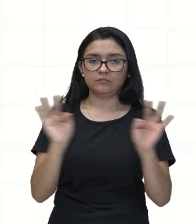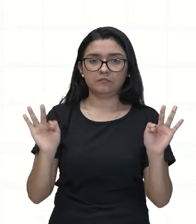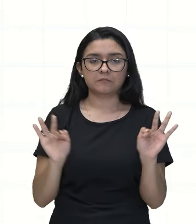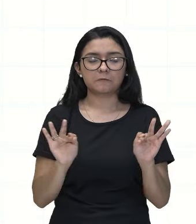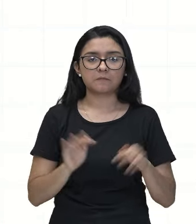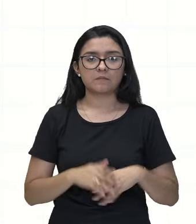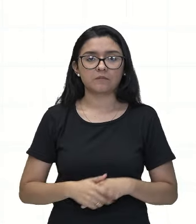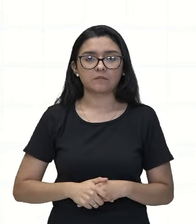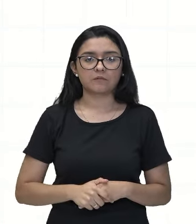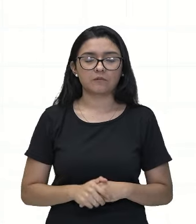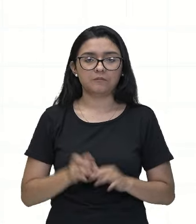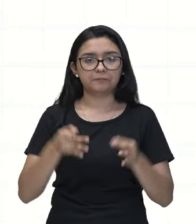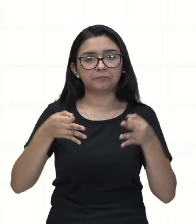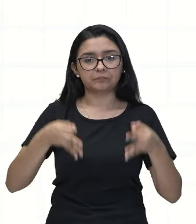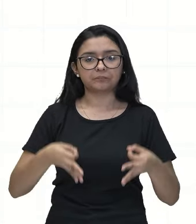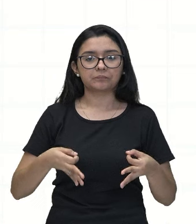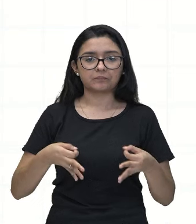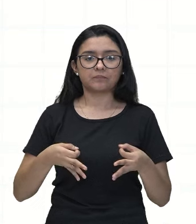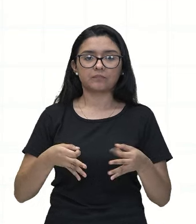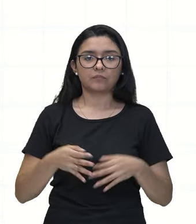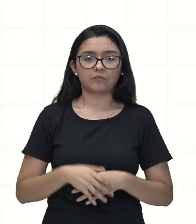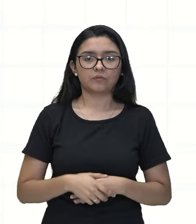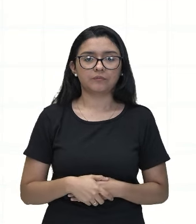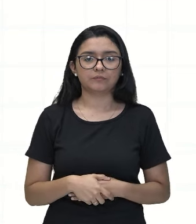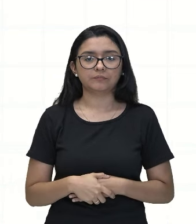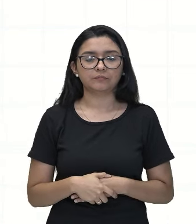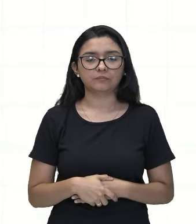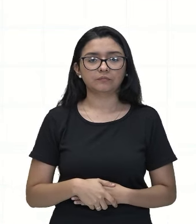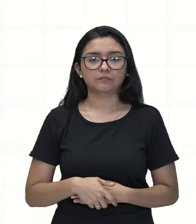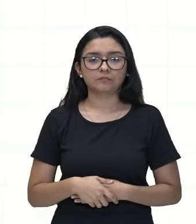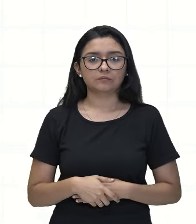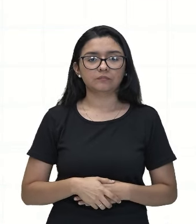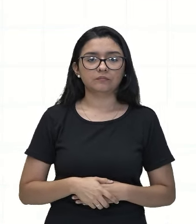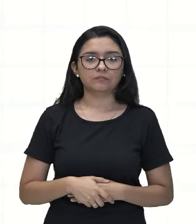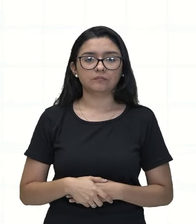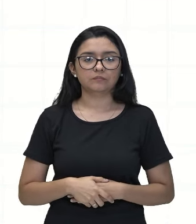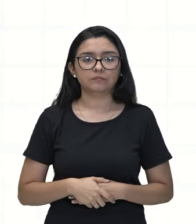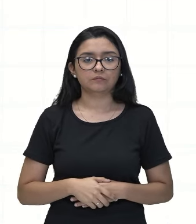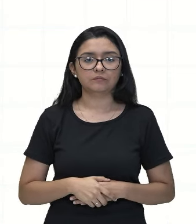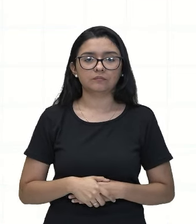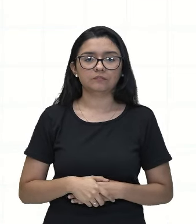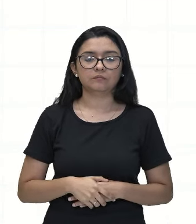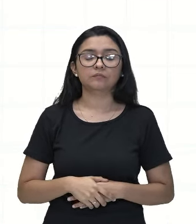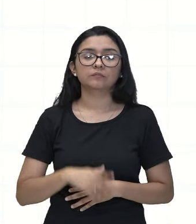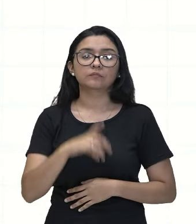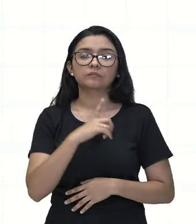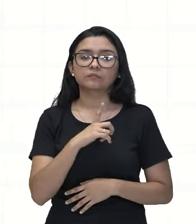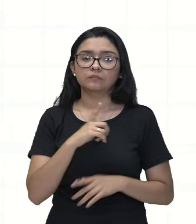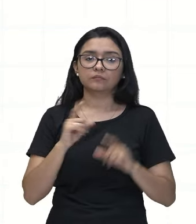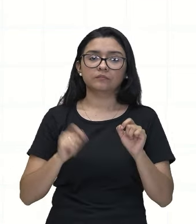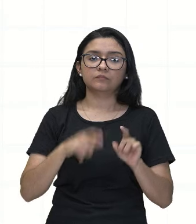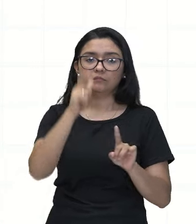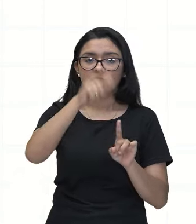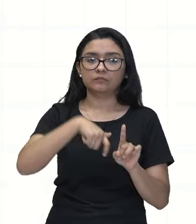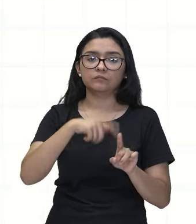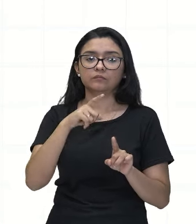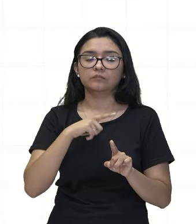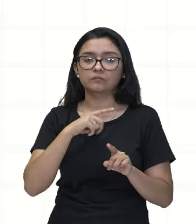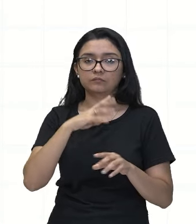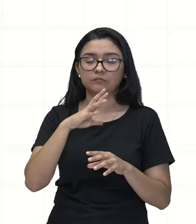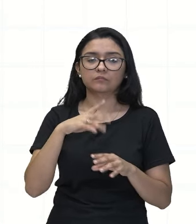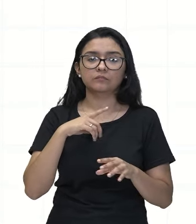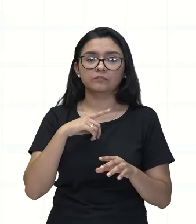ó certo então aí onde nós temos o quê sujeito composto né como